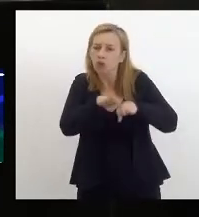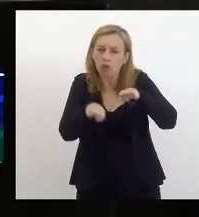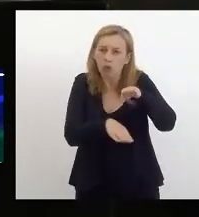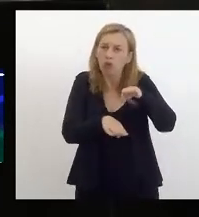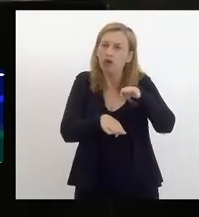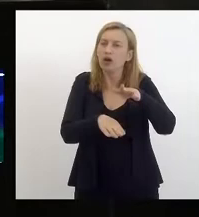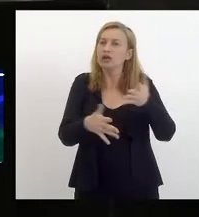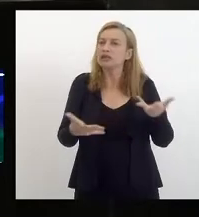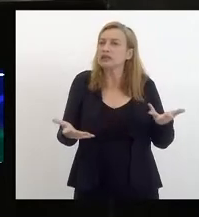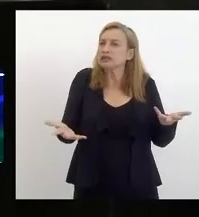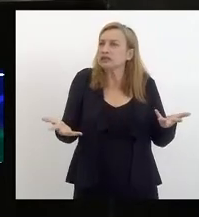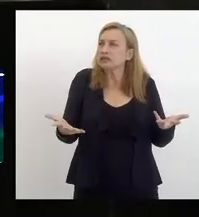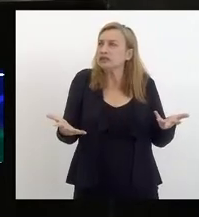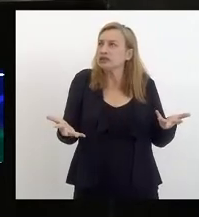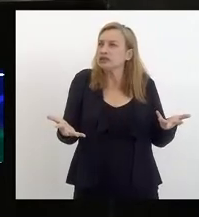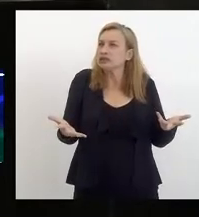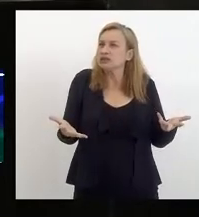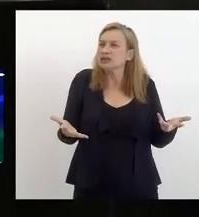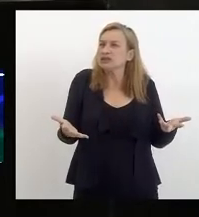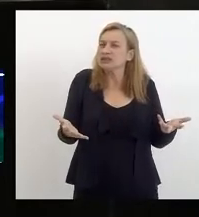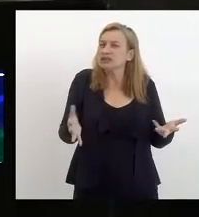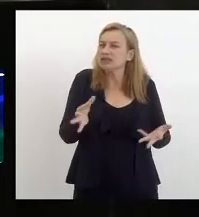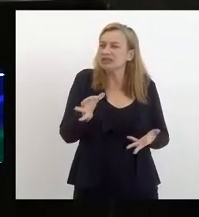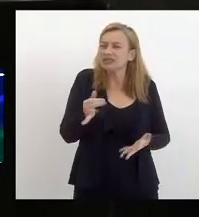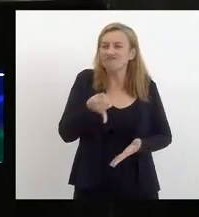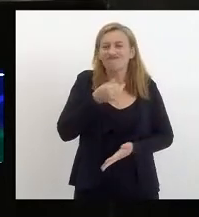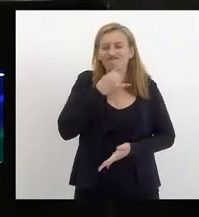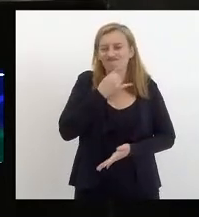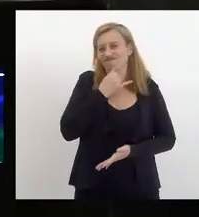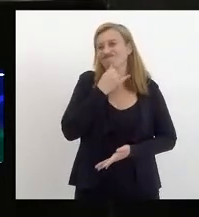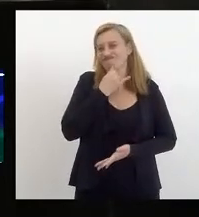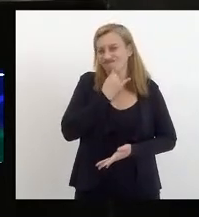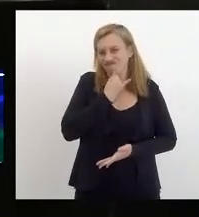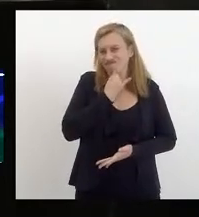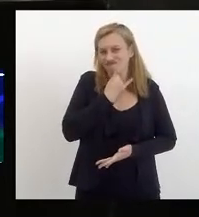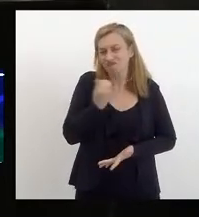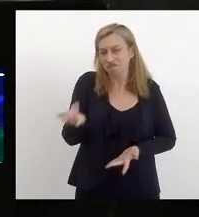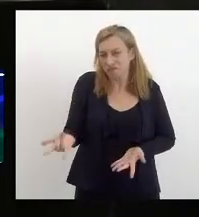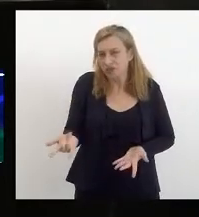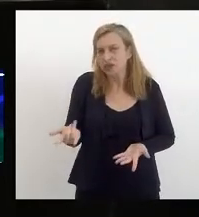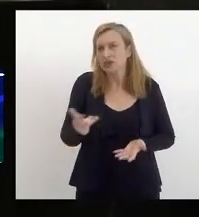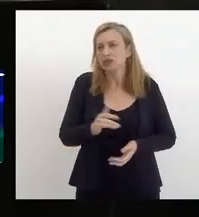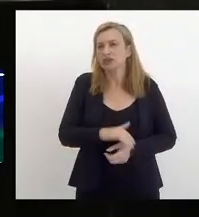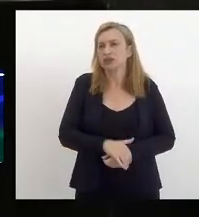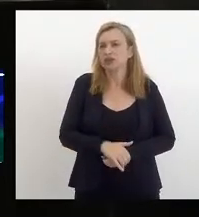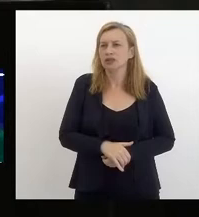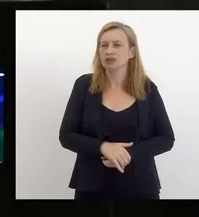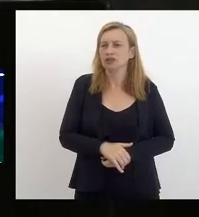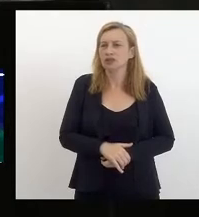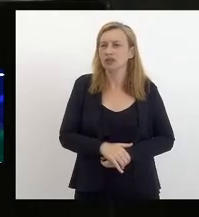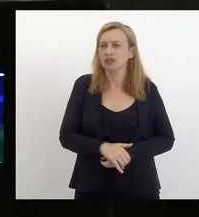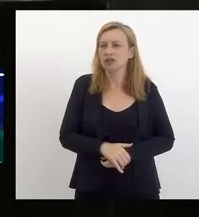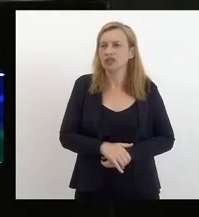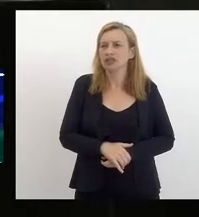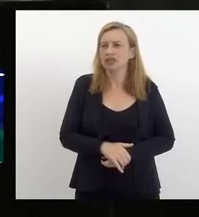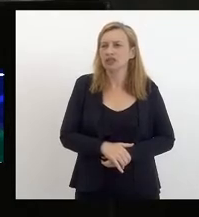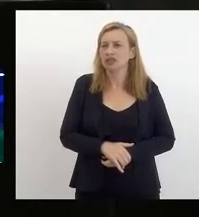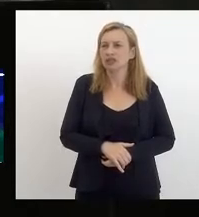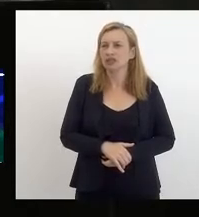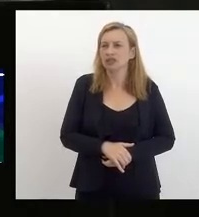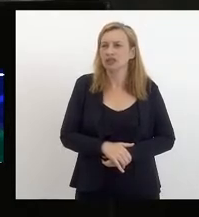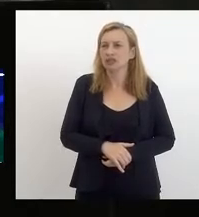que são é absolutamente chocante e que sequer